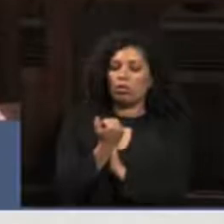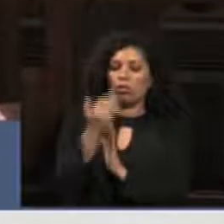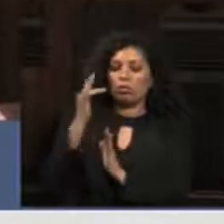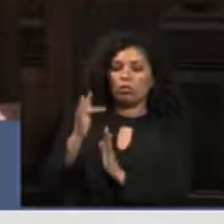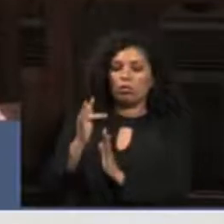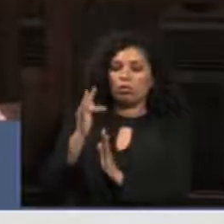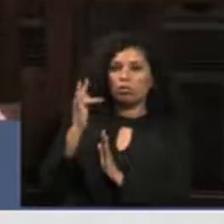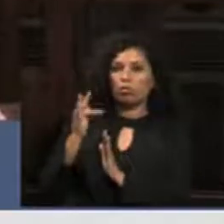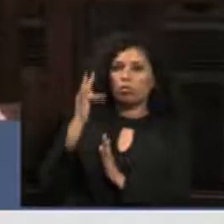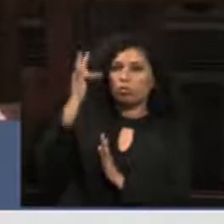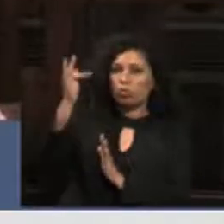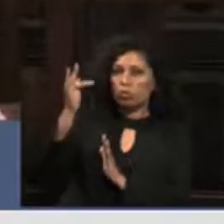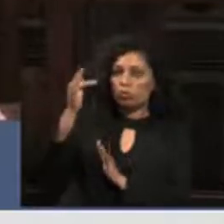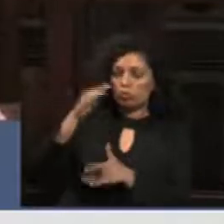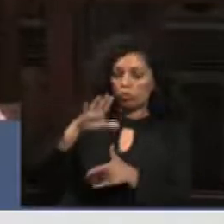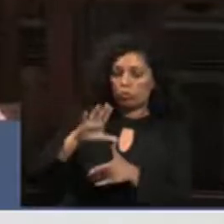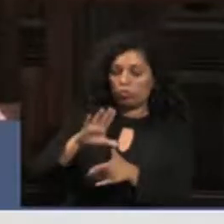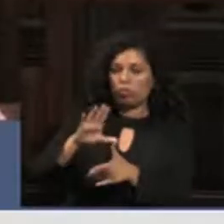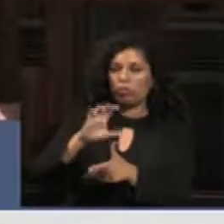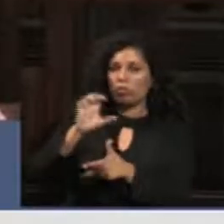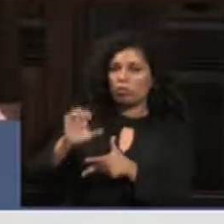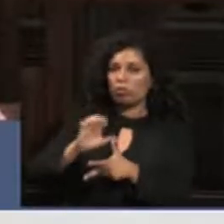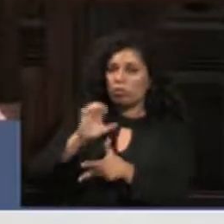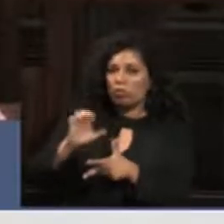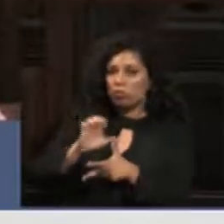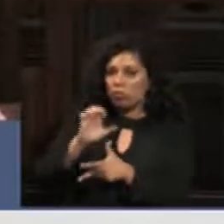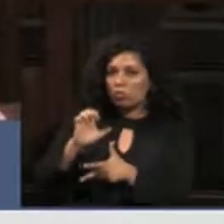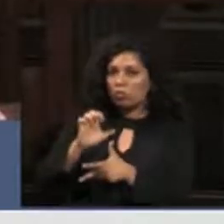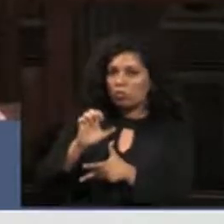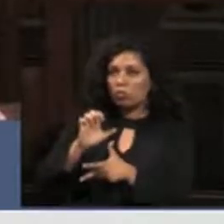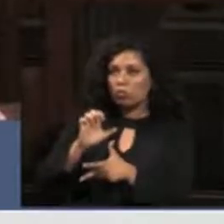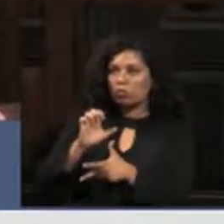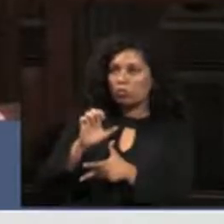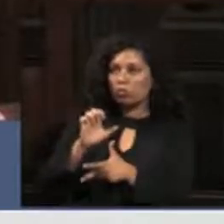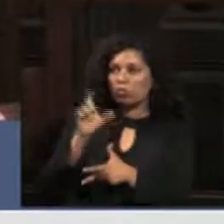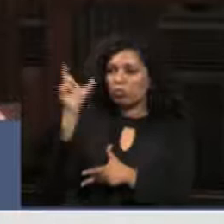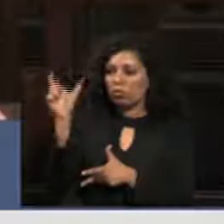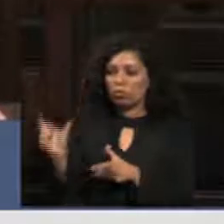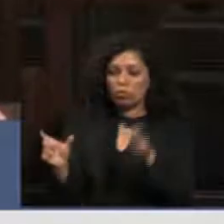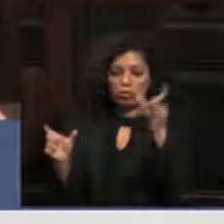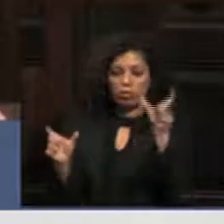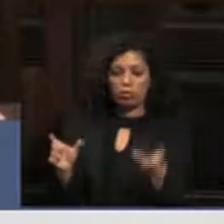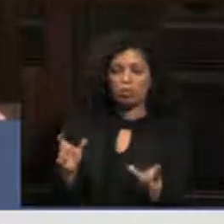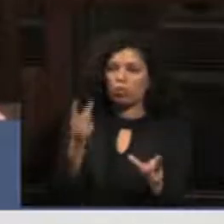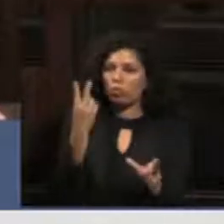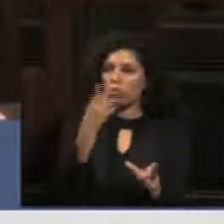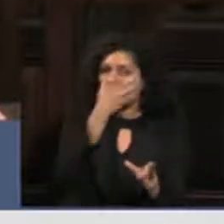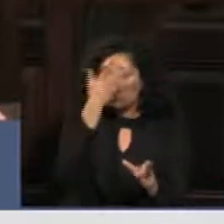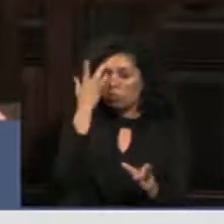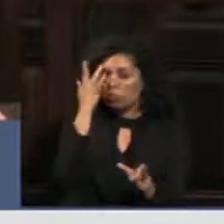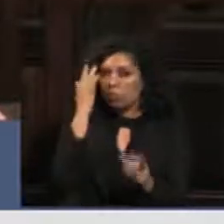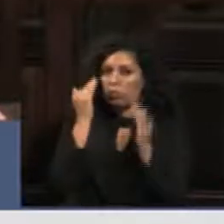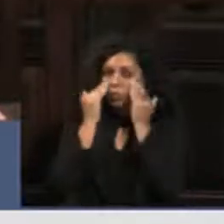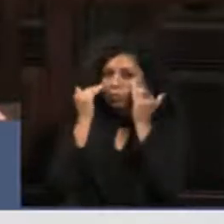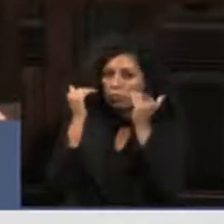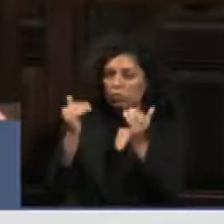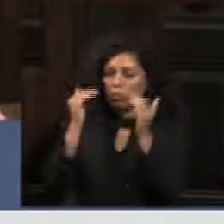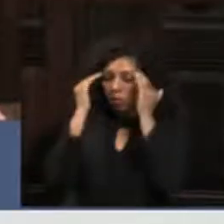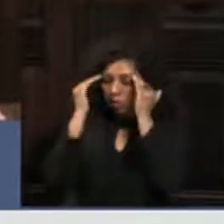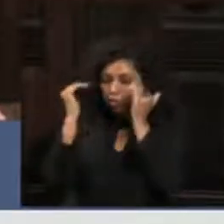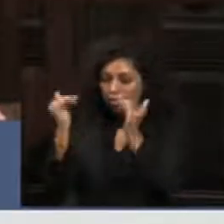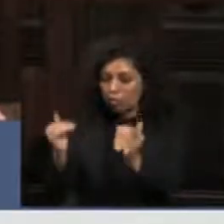Poder Executivo figuras que não têm um mínimo de zelo e respeito pela